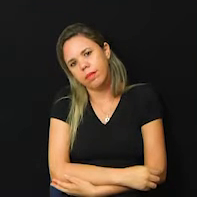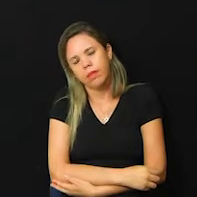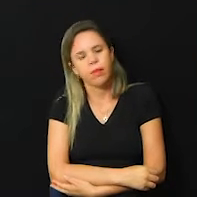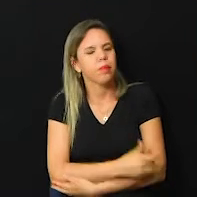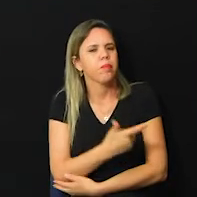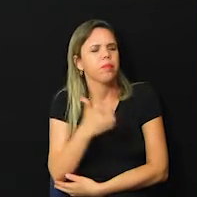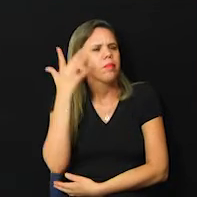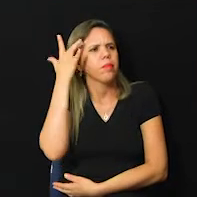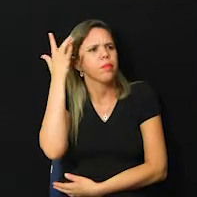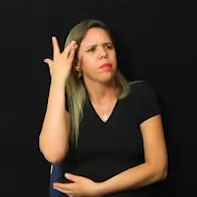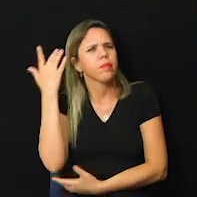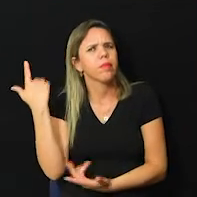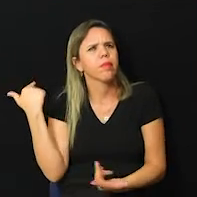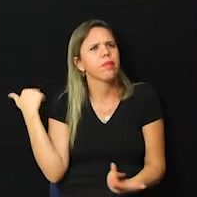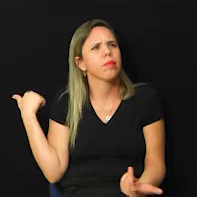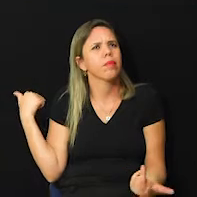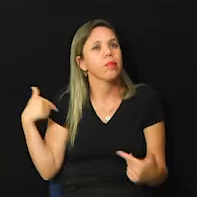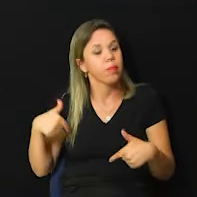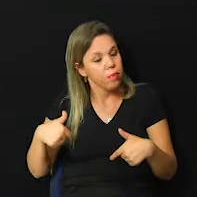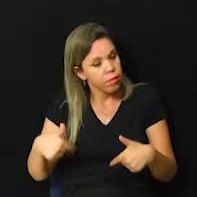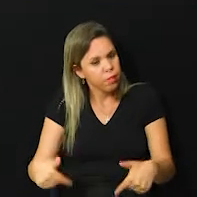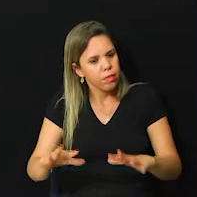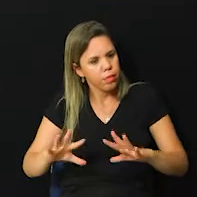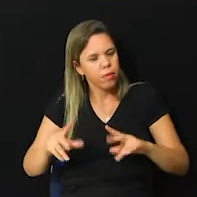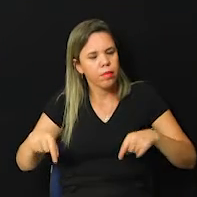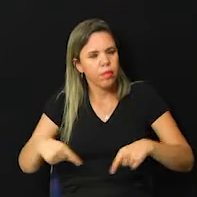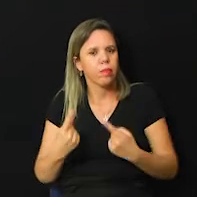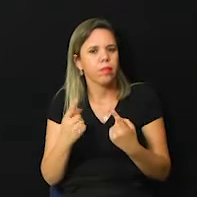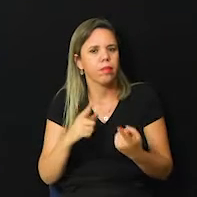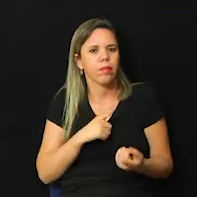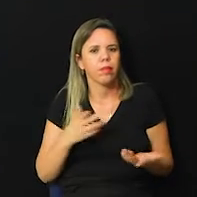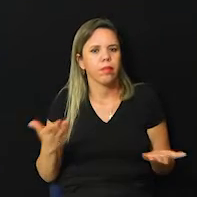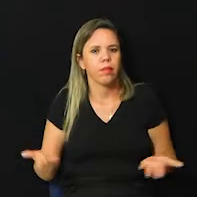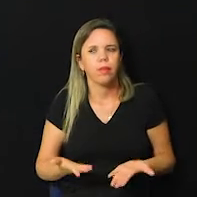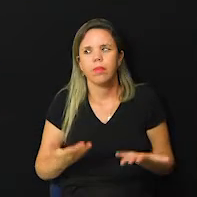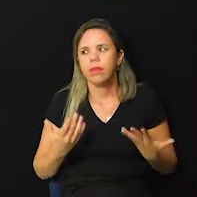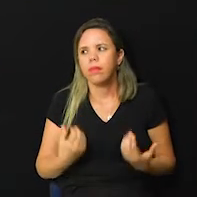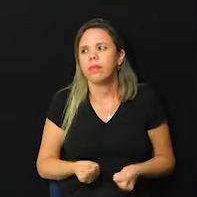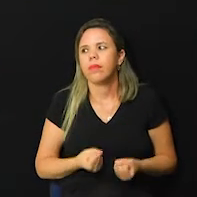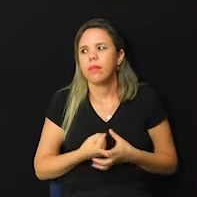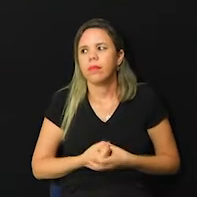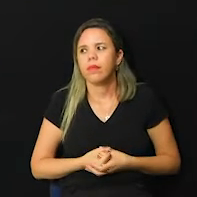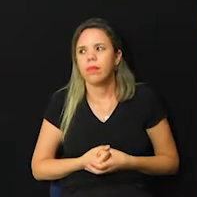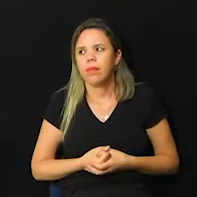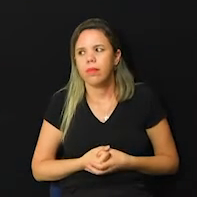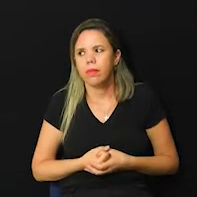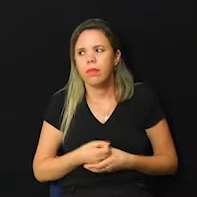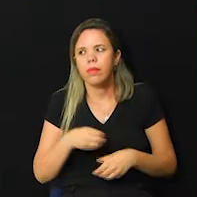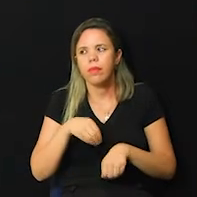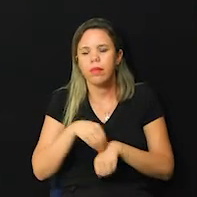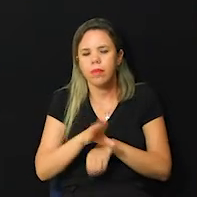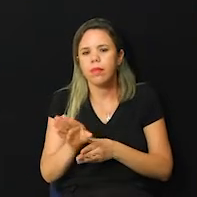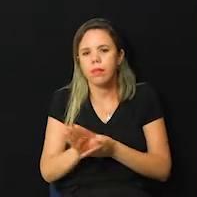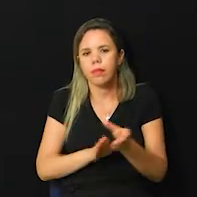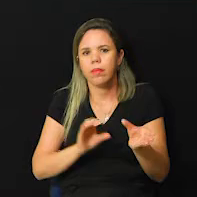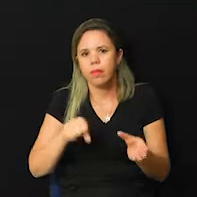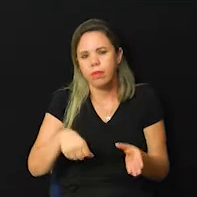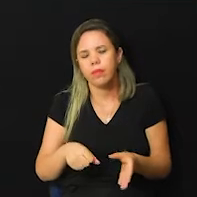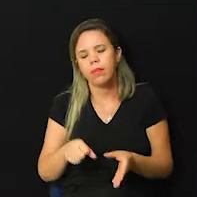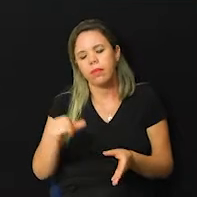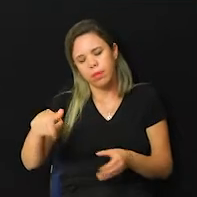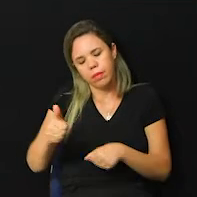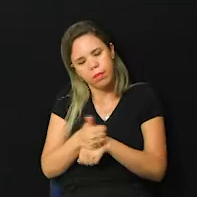eu não teria cabeça que eu tenho hoje para enfrentar todos os desafios mas eu indico sim